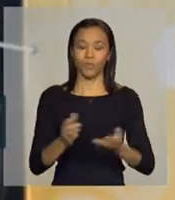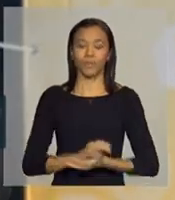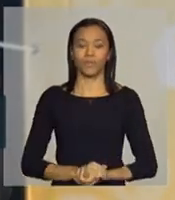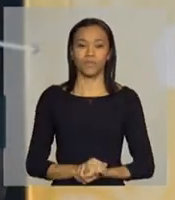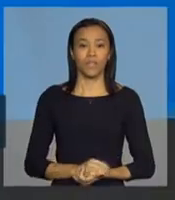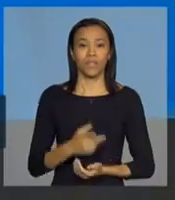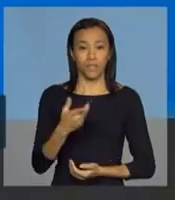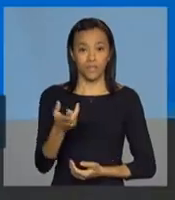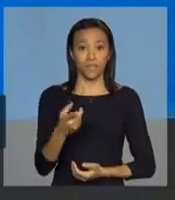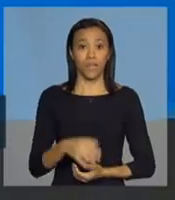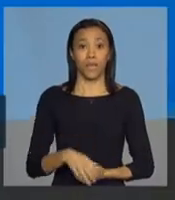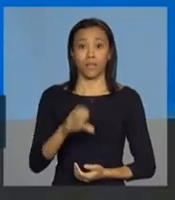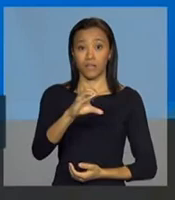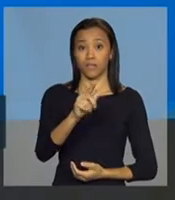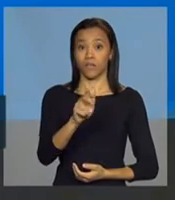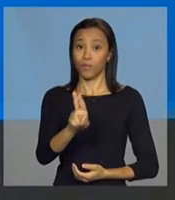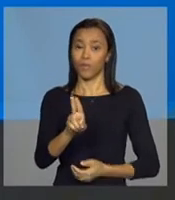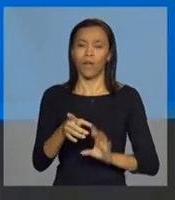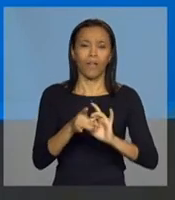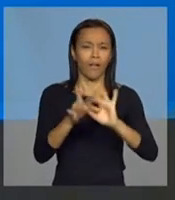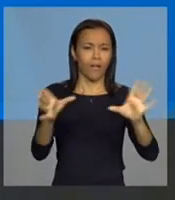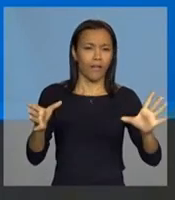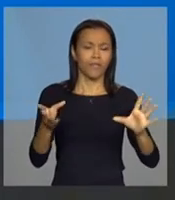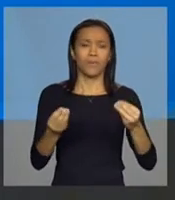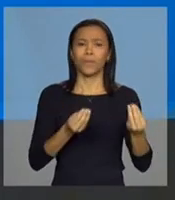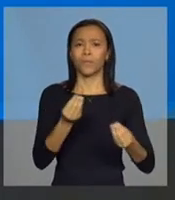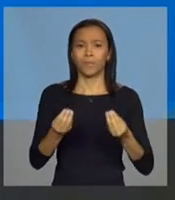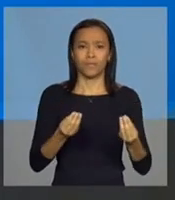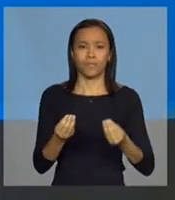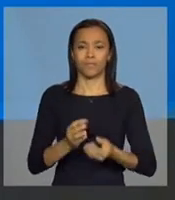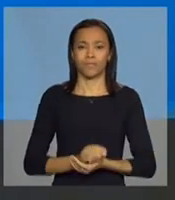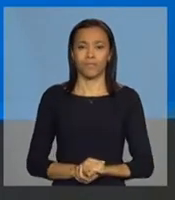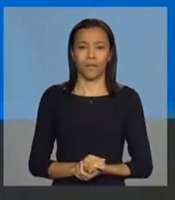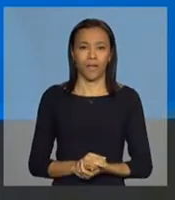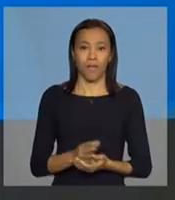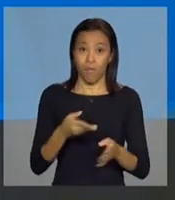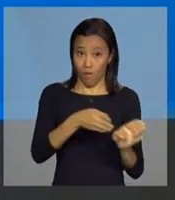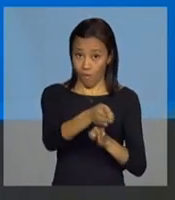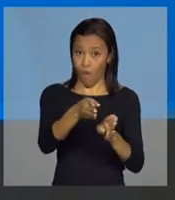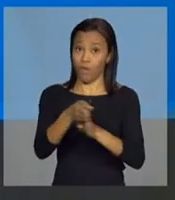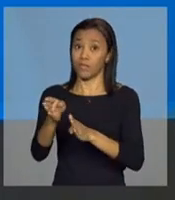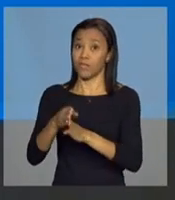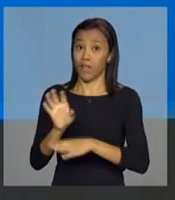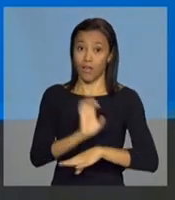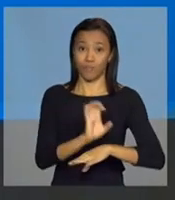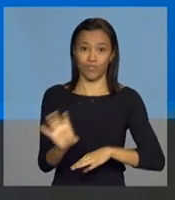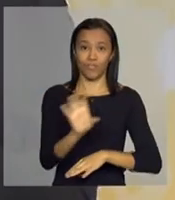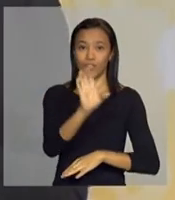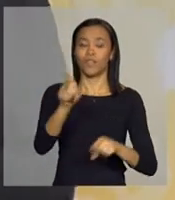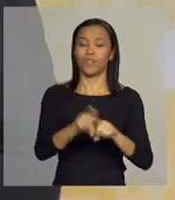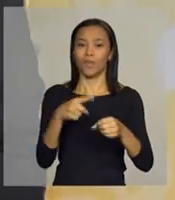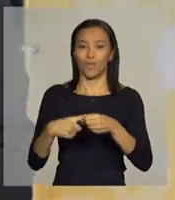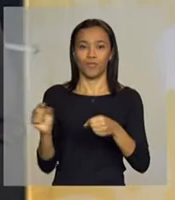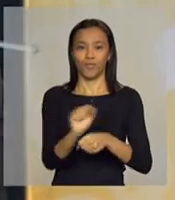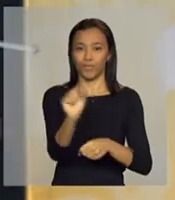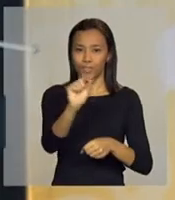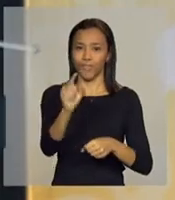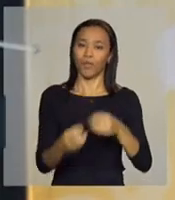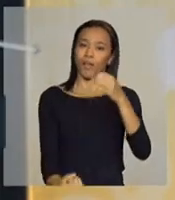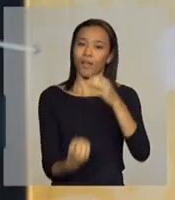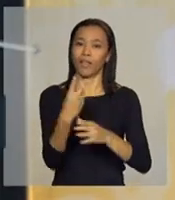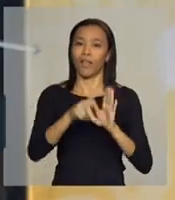a CGU à disposição para auxiliar os estados e municípios na implementação da Lei